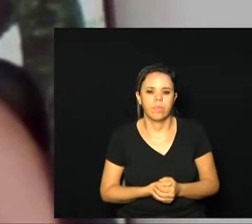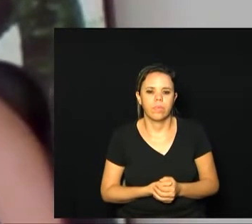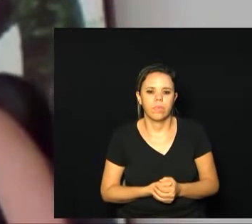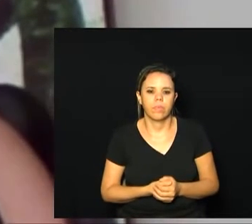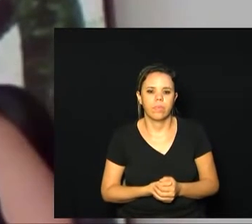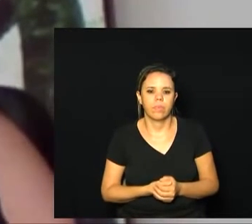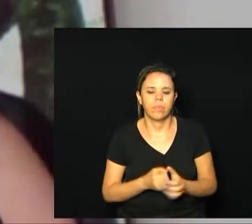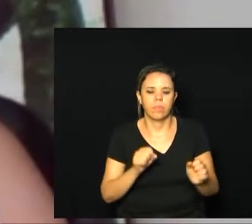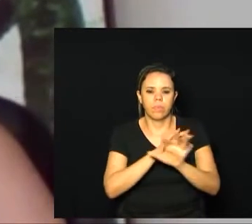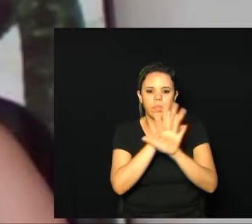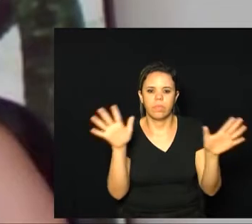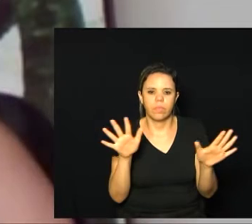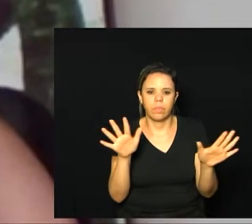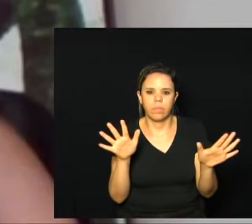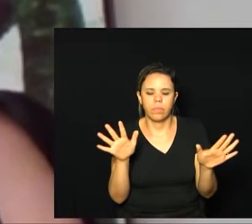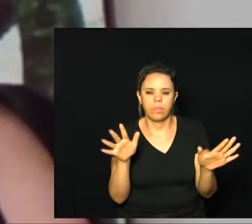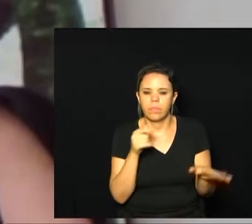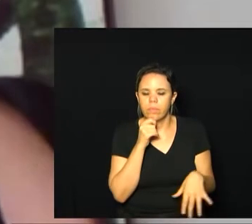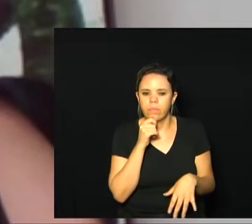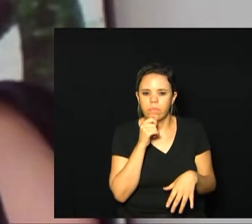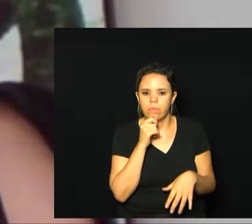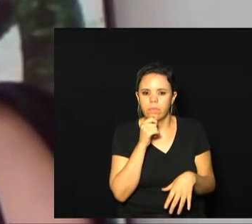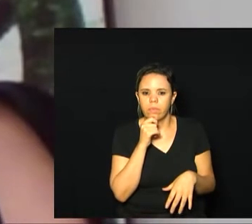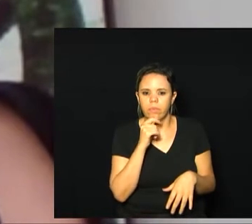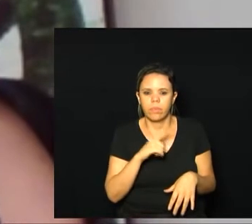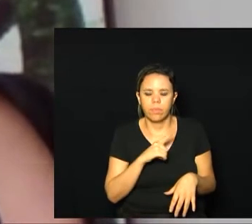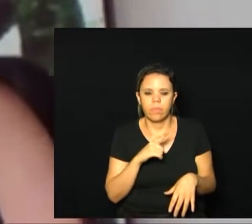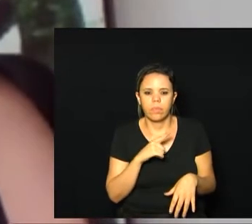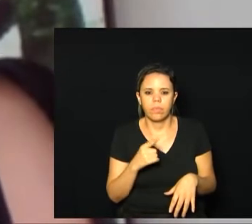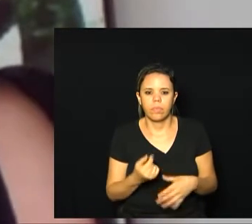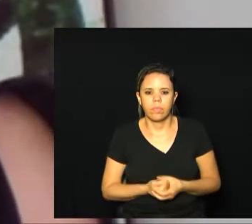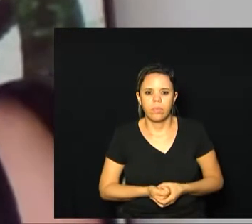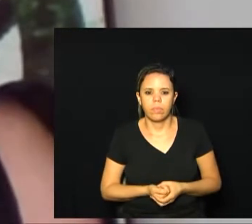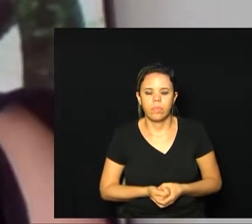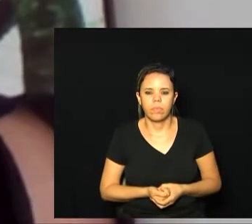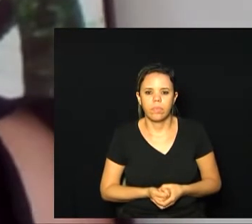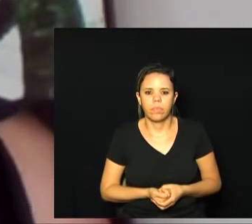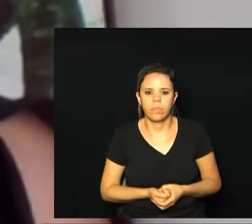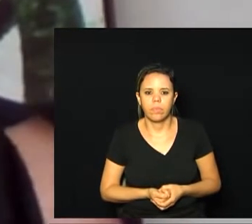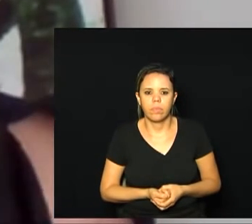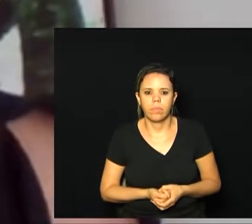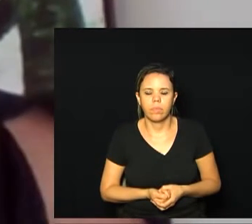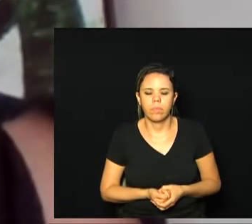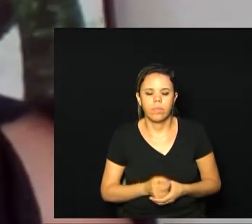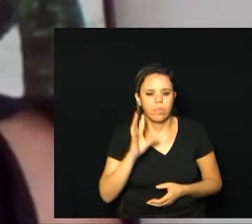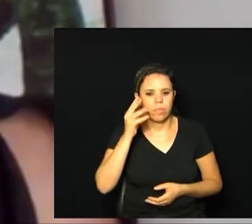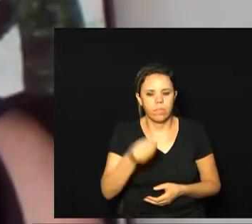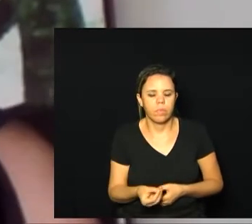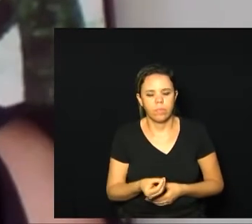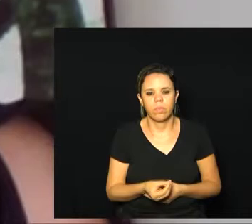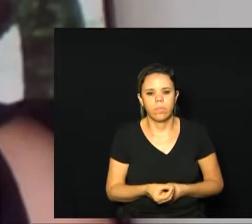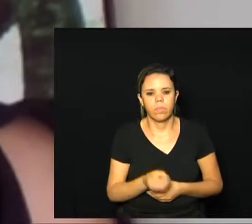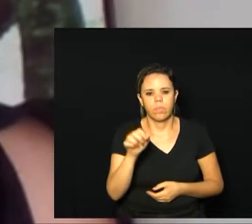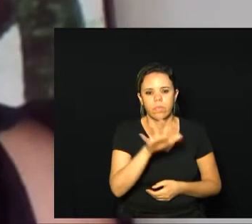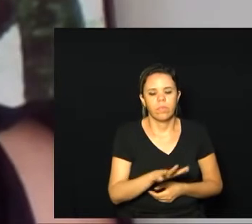essa clareza ainda, mas existe essa previsão. Então, existindo essa previsão, eu entendo que, de um modo